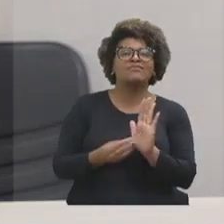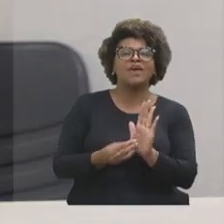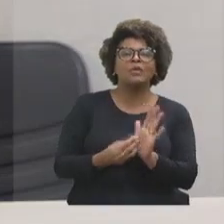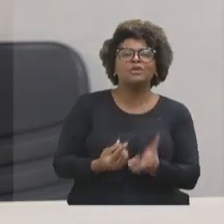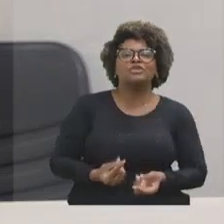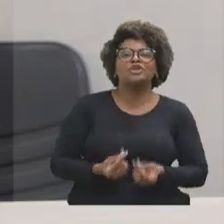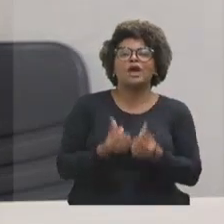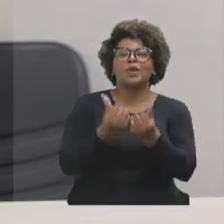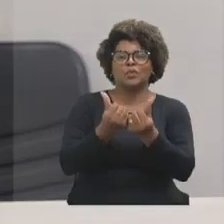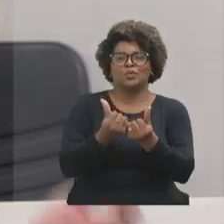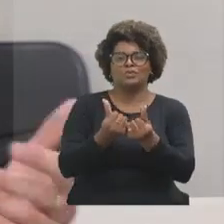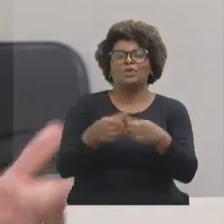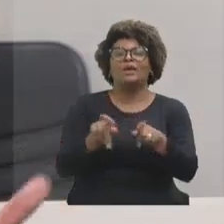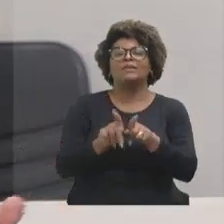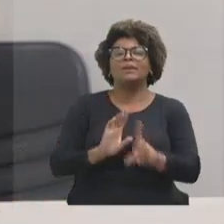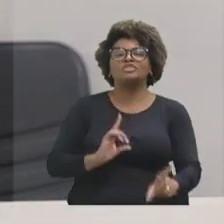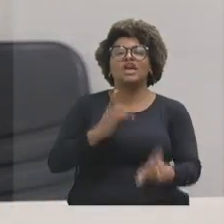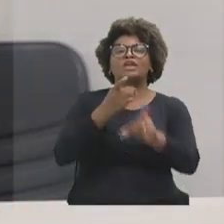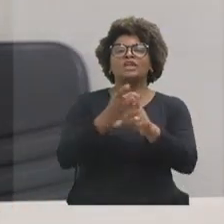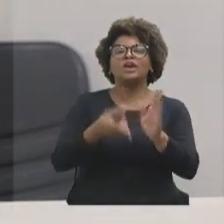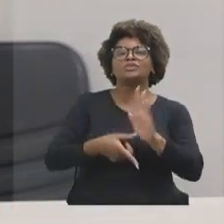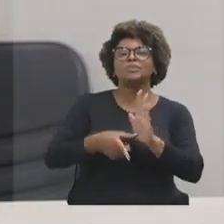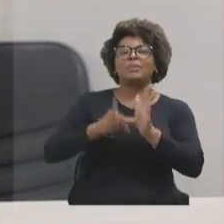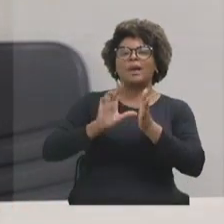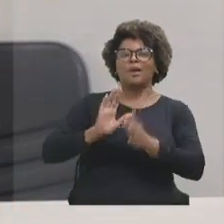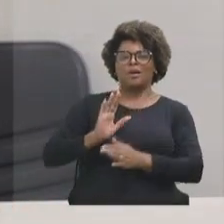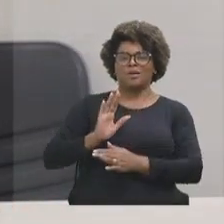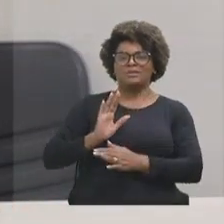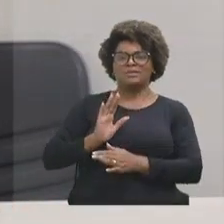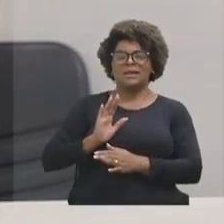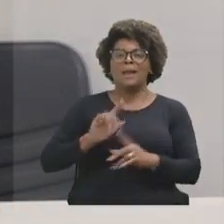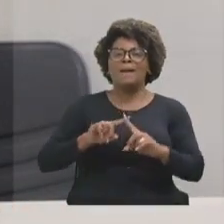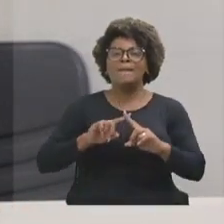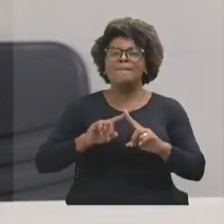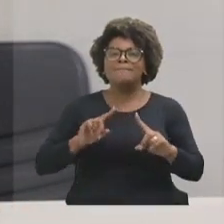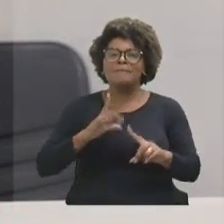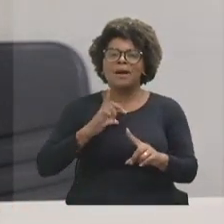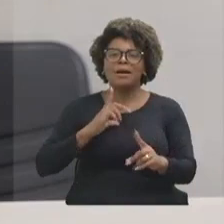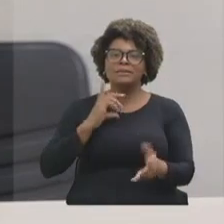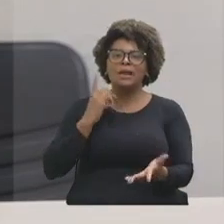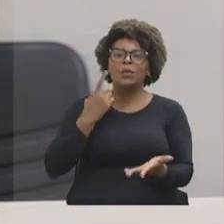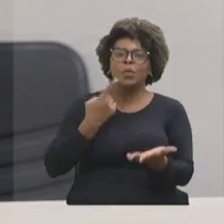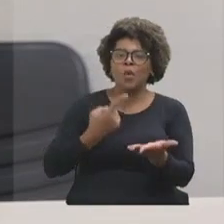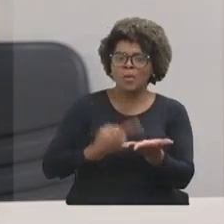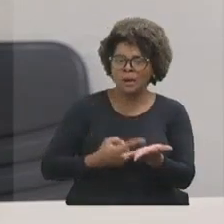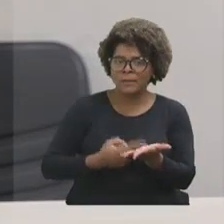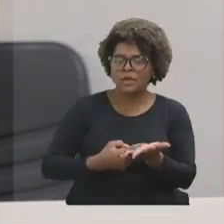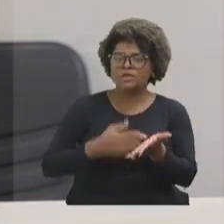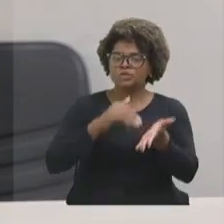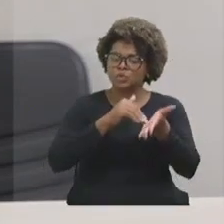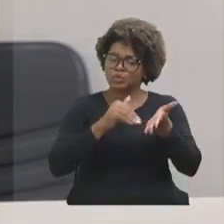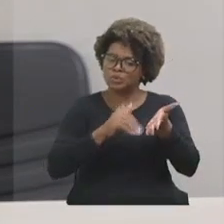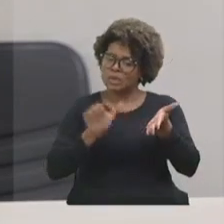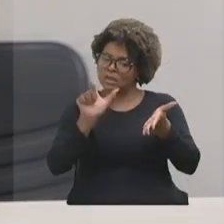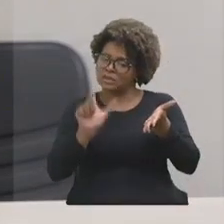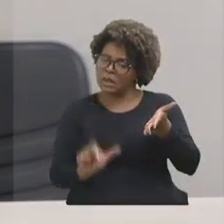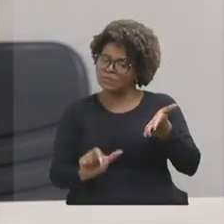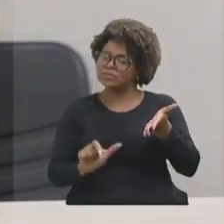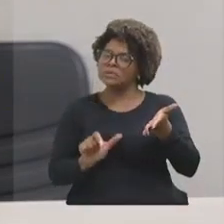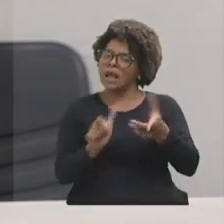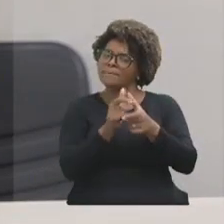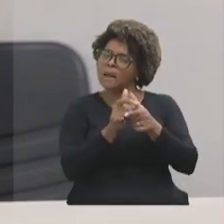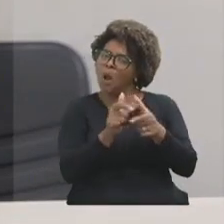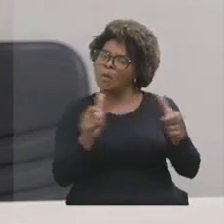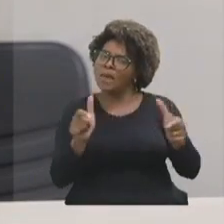Ação Nossa e há uma há um comprometimento do secretário de atenção especializado Ministério da Saúde Aumentar o nosso teto de